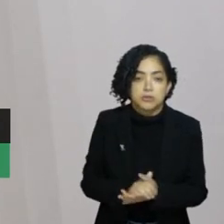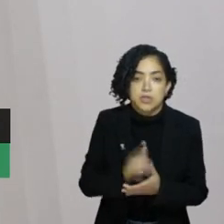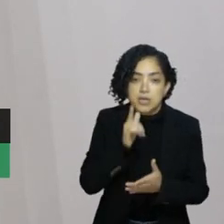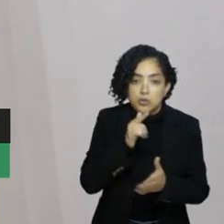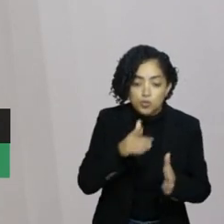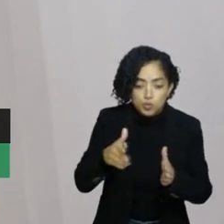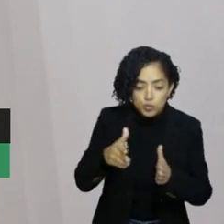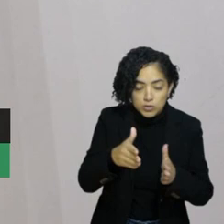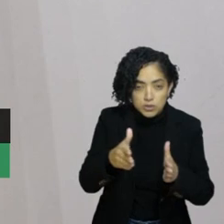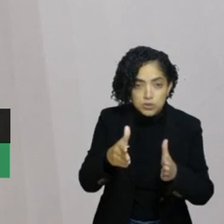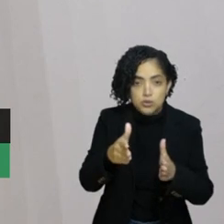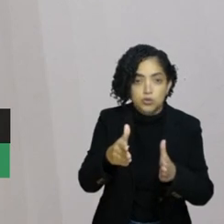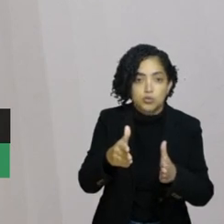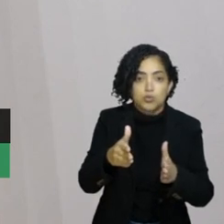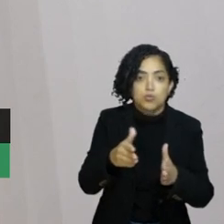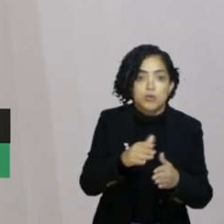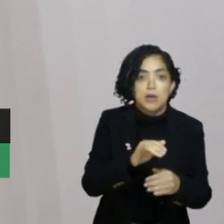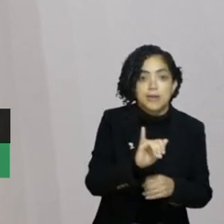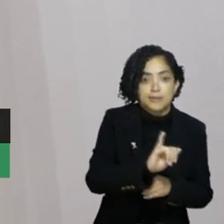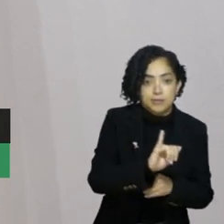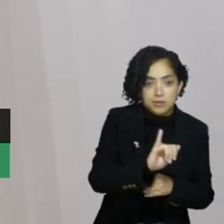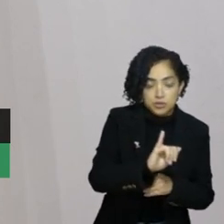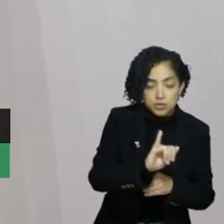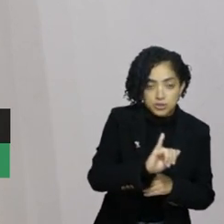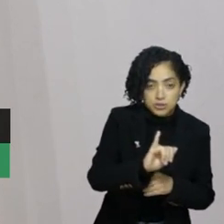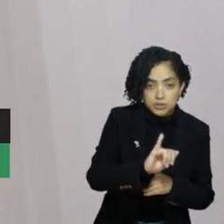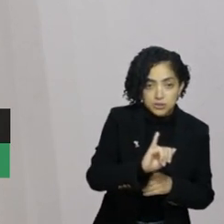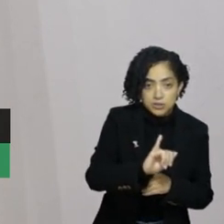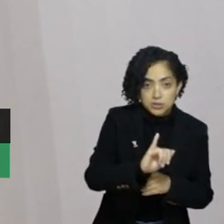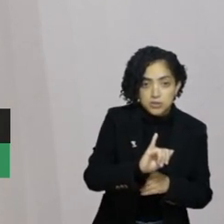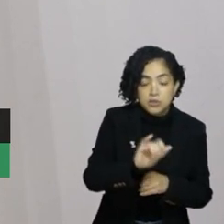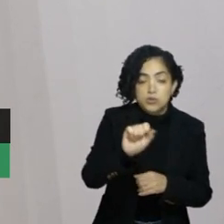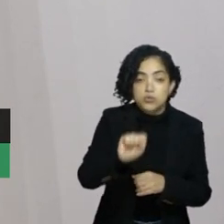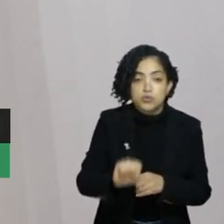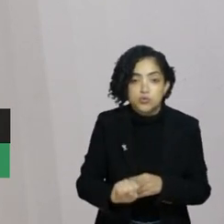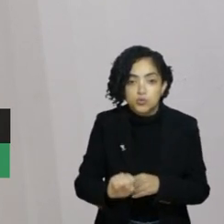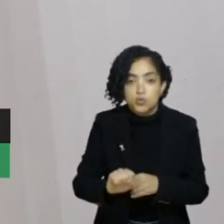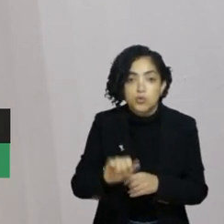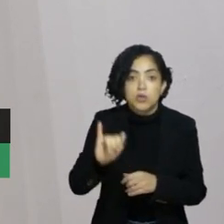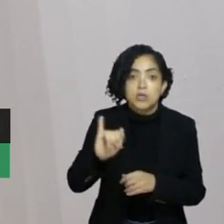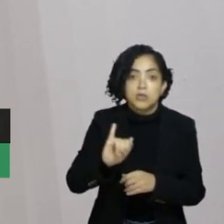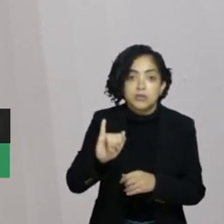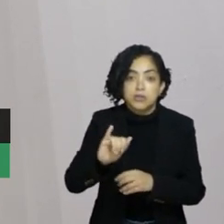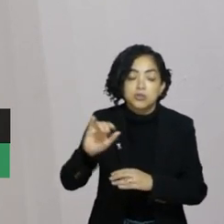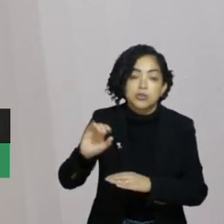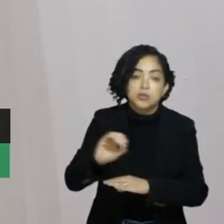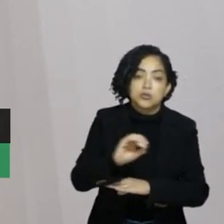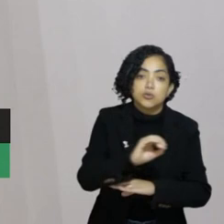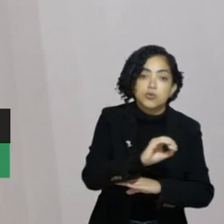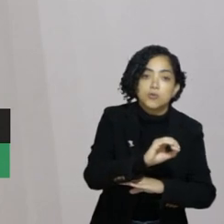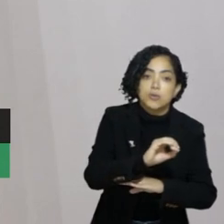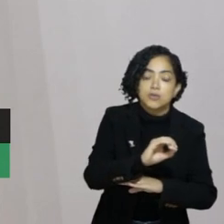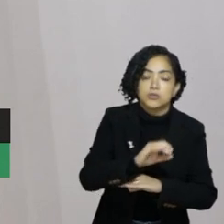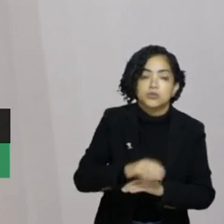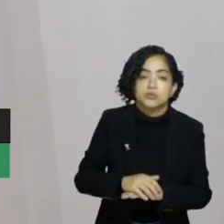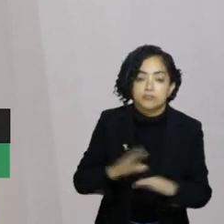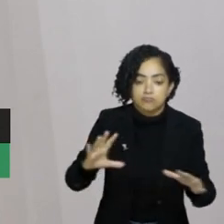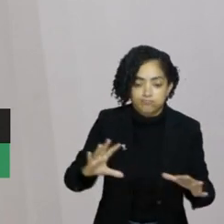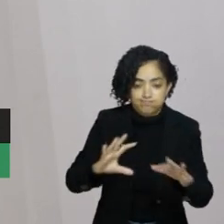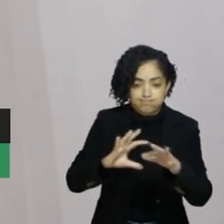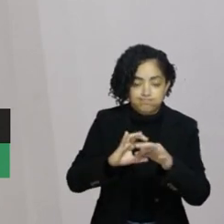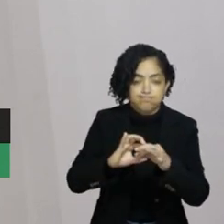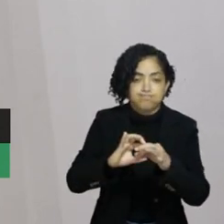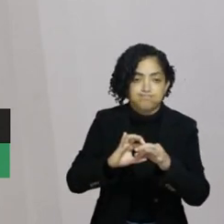dividido entre os rios Itajaí do Sul e Itajaí do Oeste, após a junção deles,